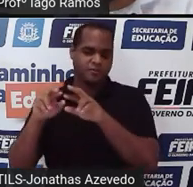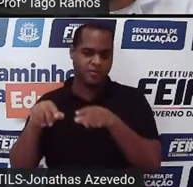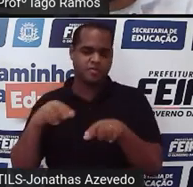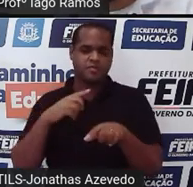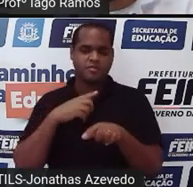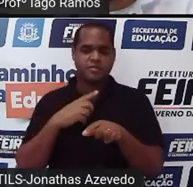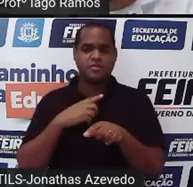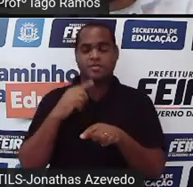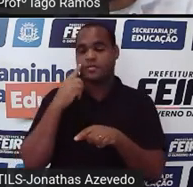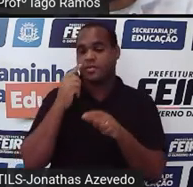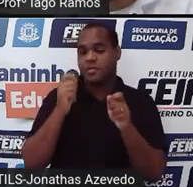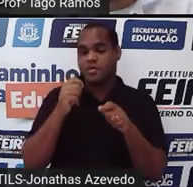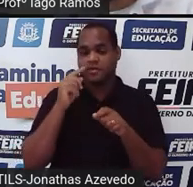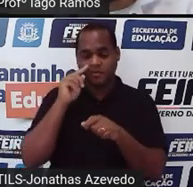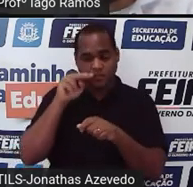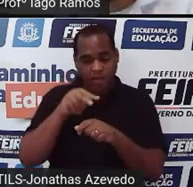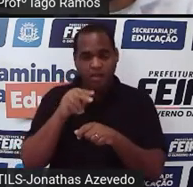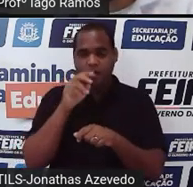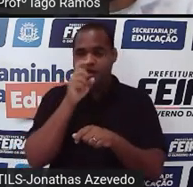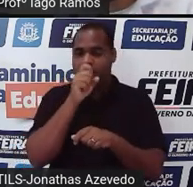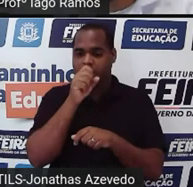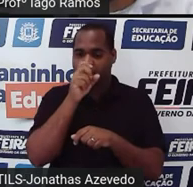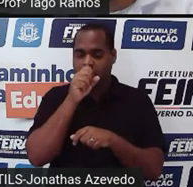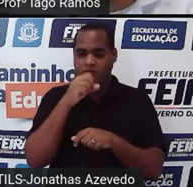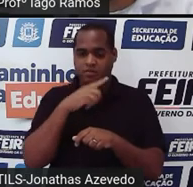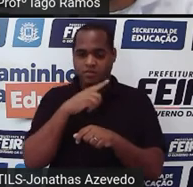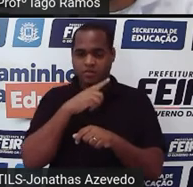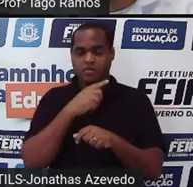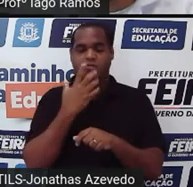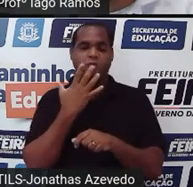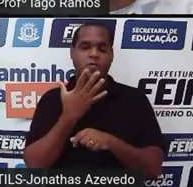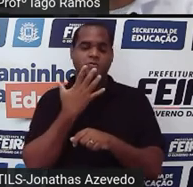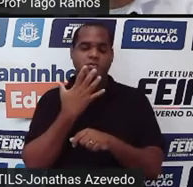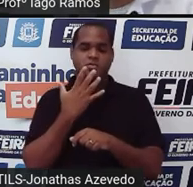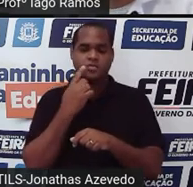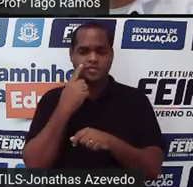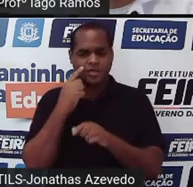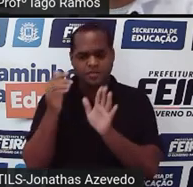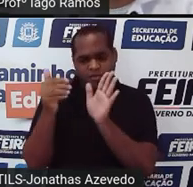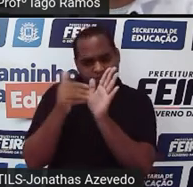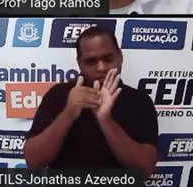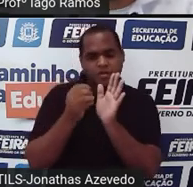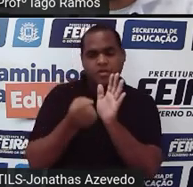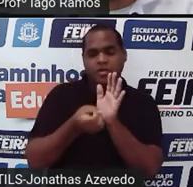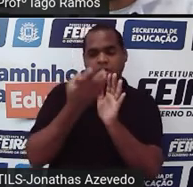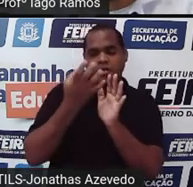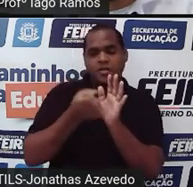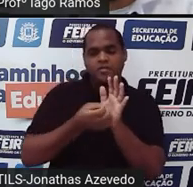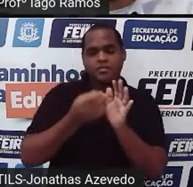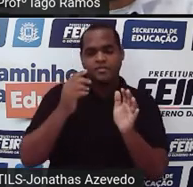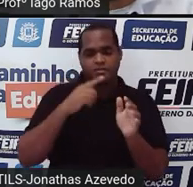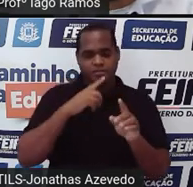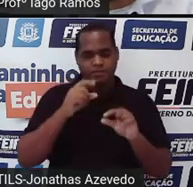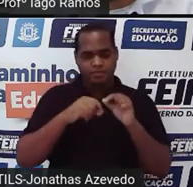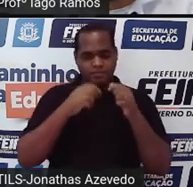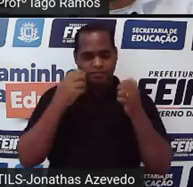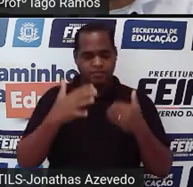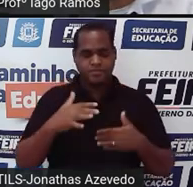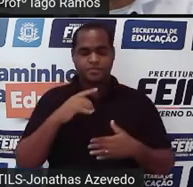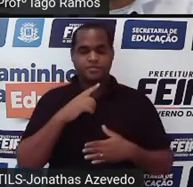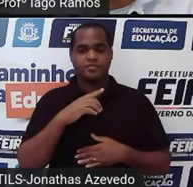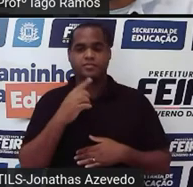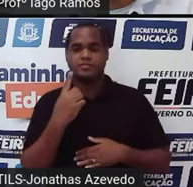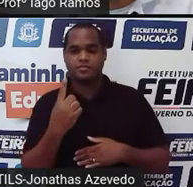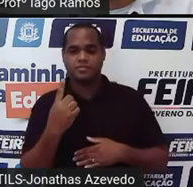comprimento comprimento a gente vai olhar aqui na parte laranja é um daqui até aqui quanto é que vai dar isso vai ó esse pedacinho